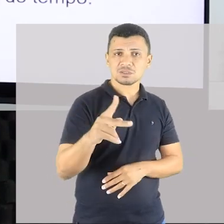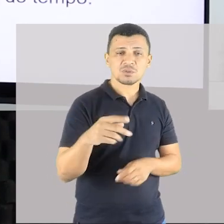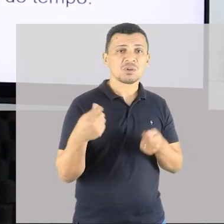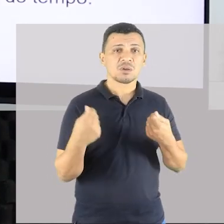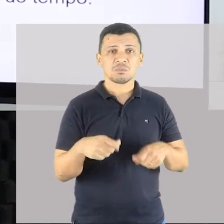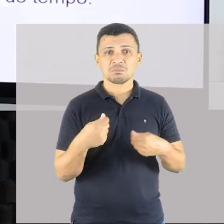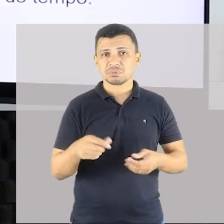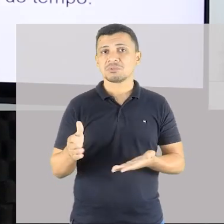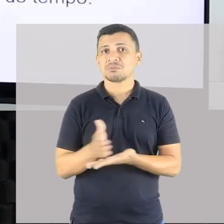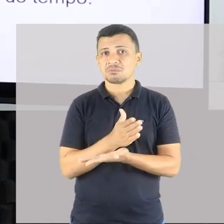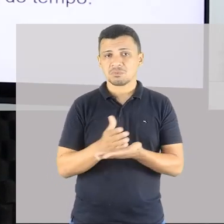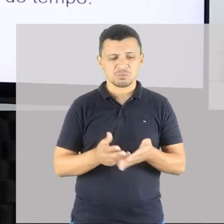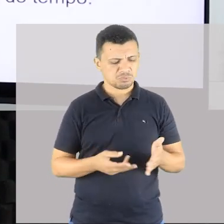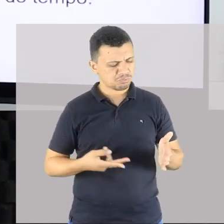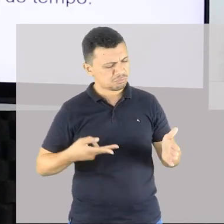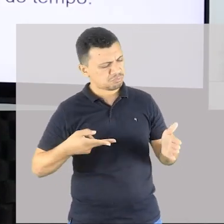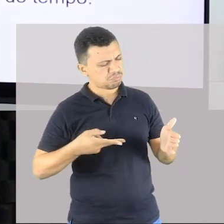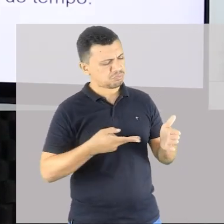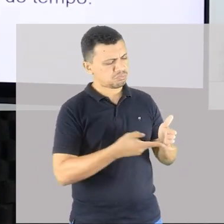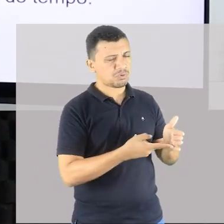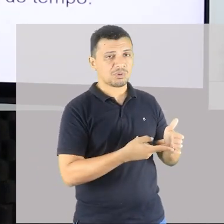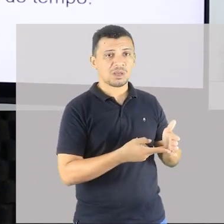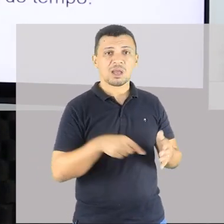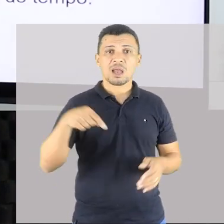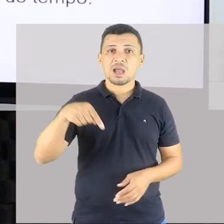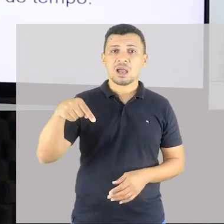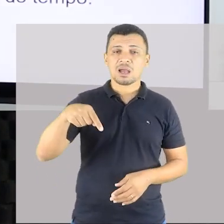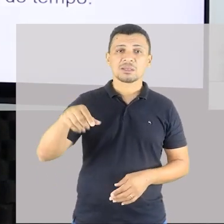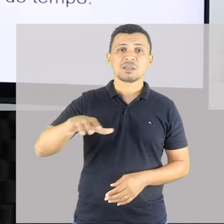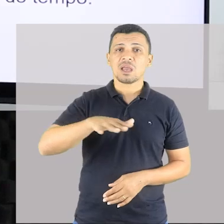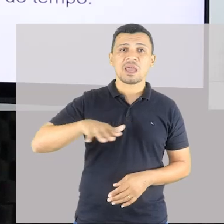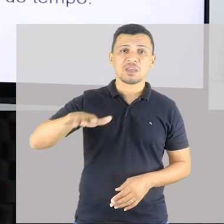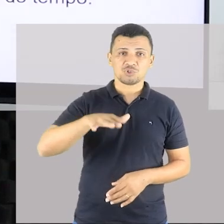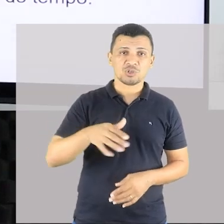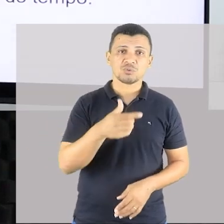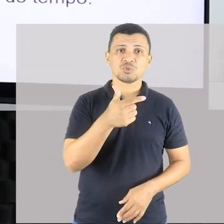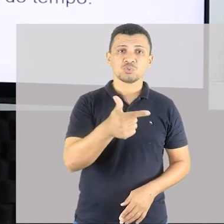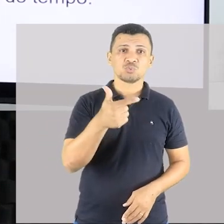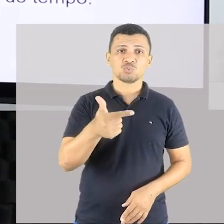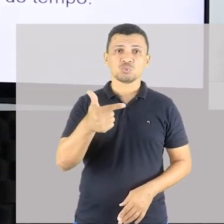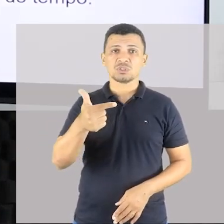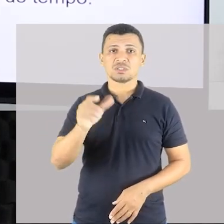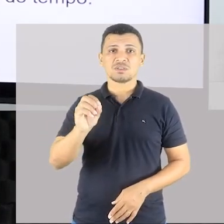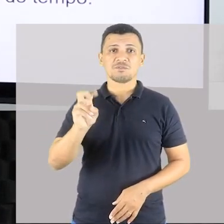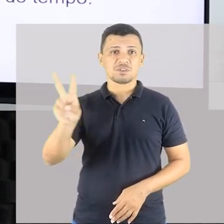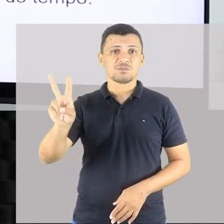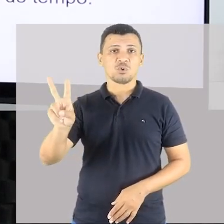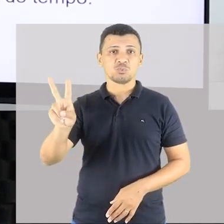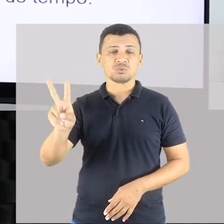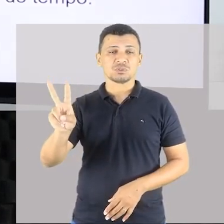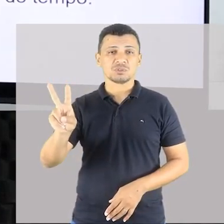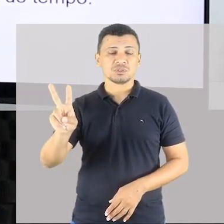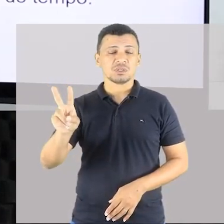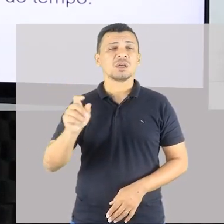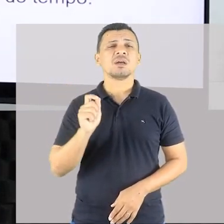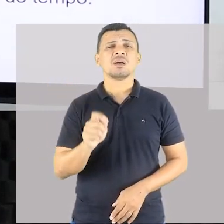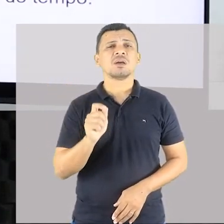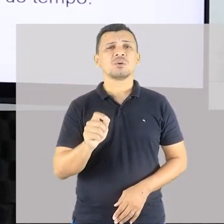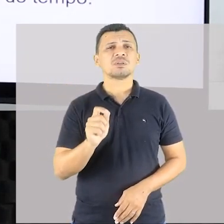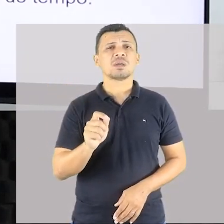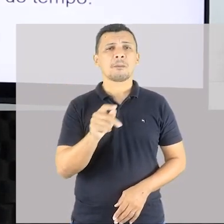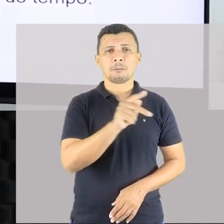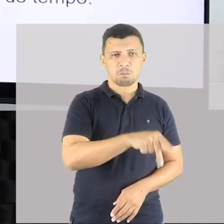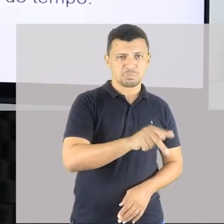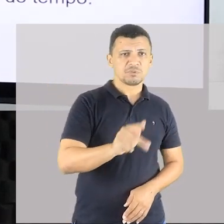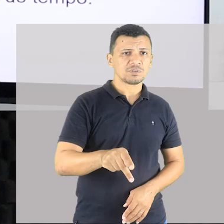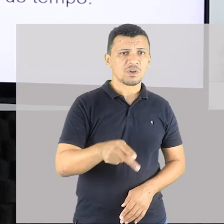um eletrodoméstico, que aqui na nossa região é 220 volts. Ali é o que nós chamamos, o professor já